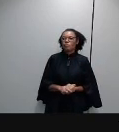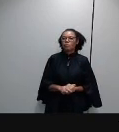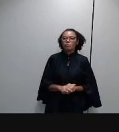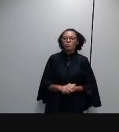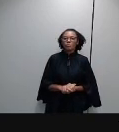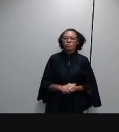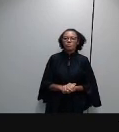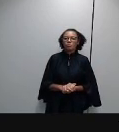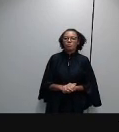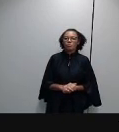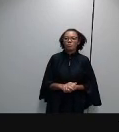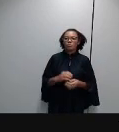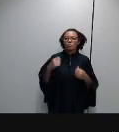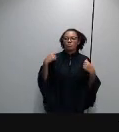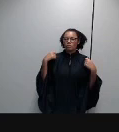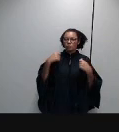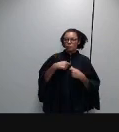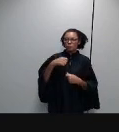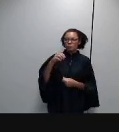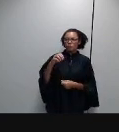sequência para votar